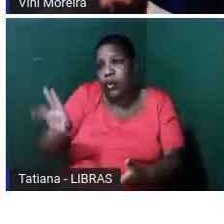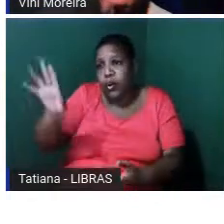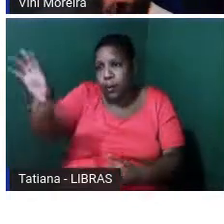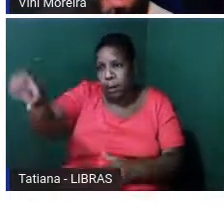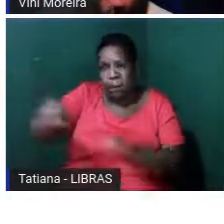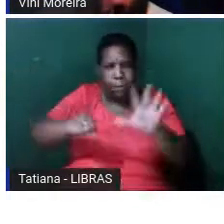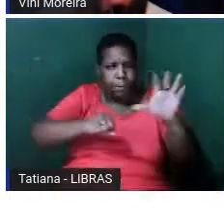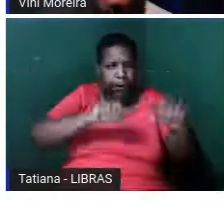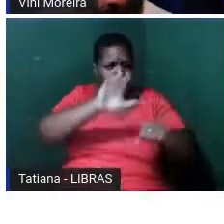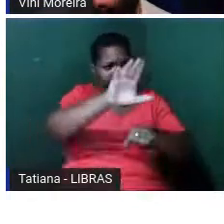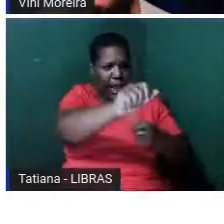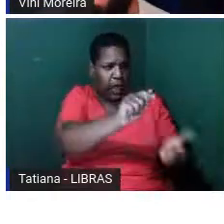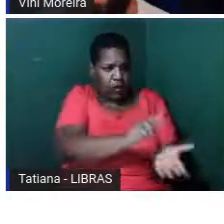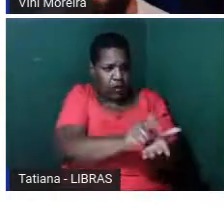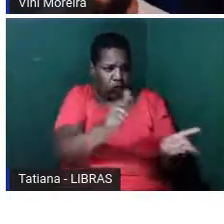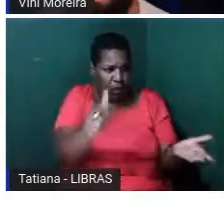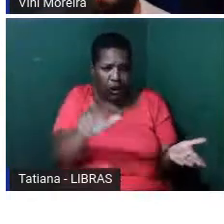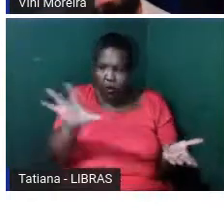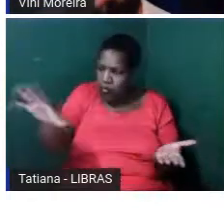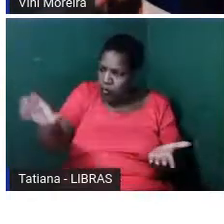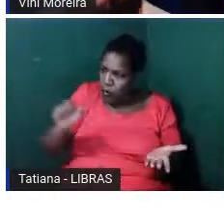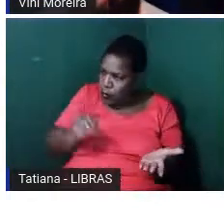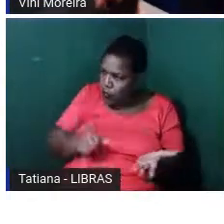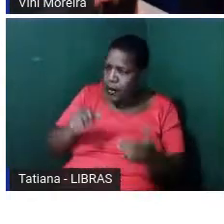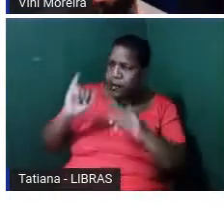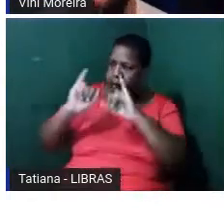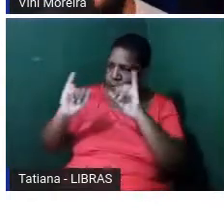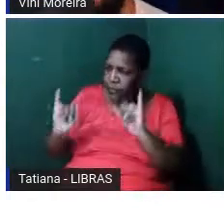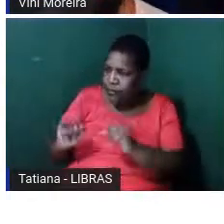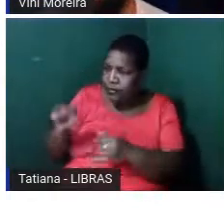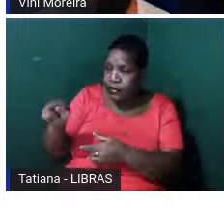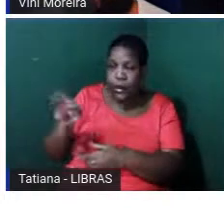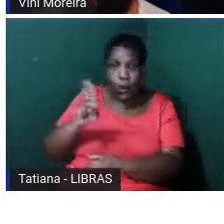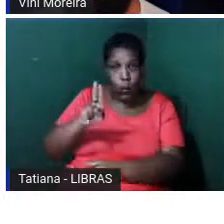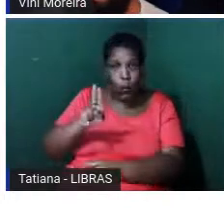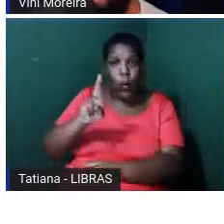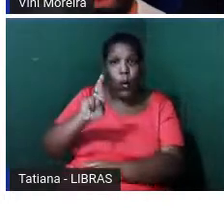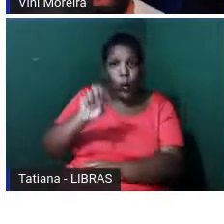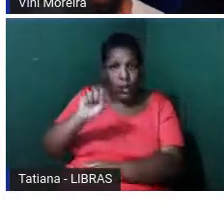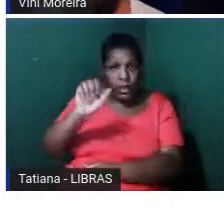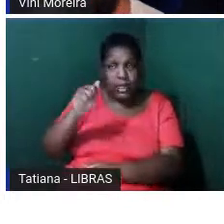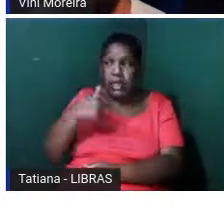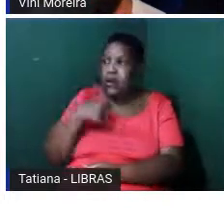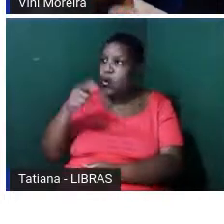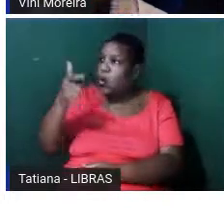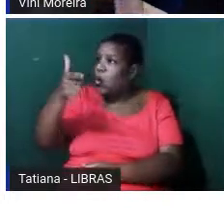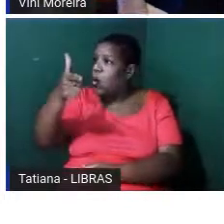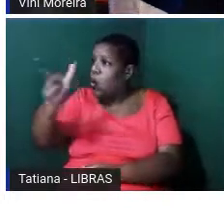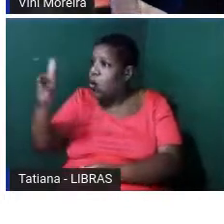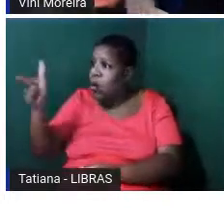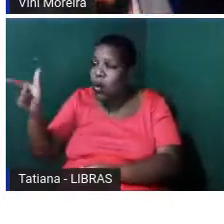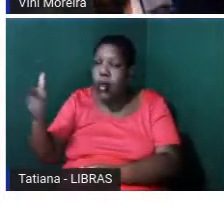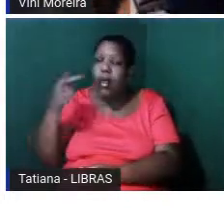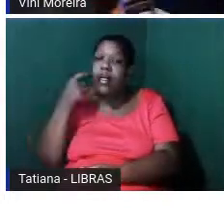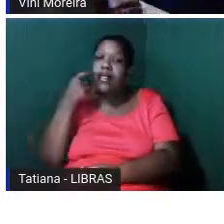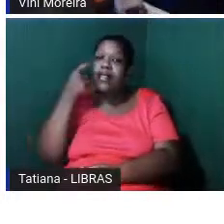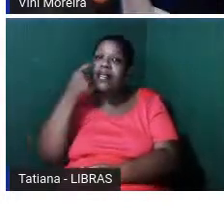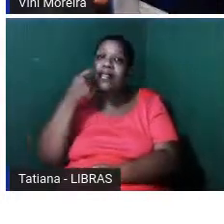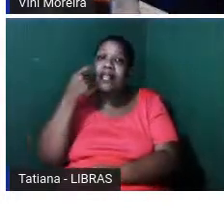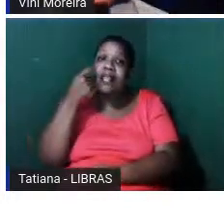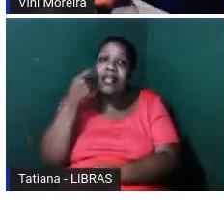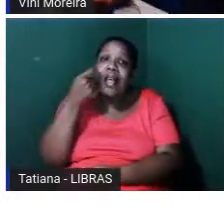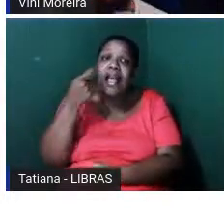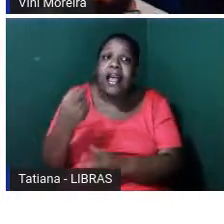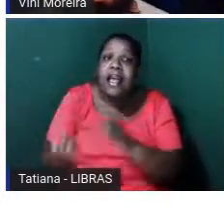essas matérias vou pegar as imagens dessa ursa pegar imagens de outros ursos e tentar